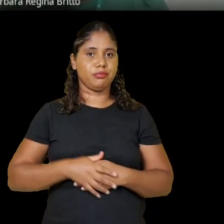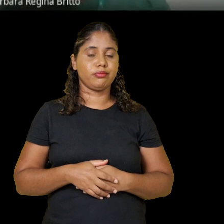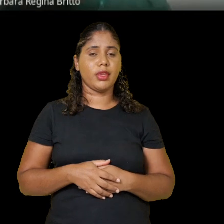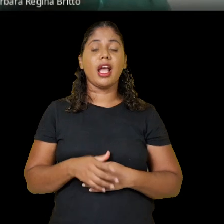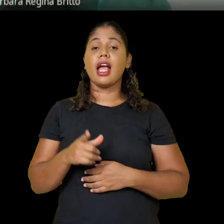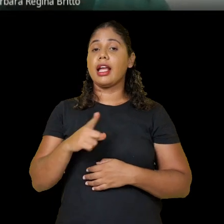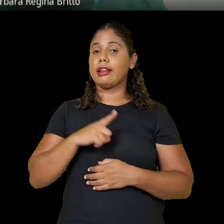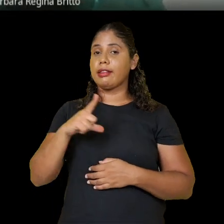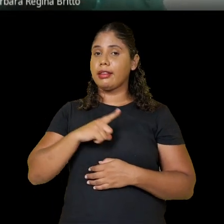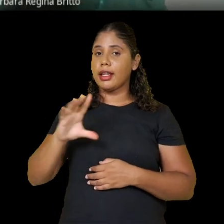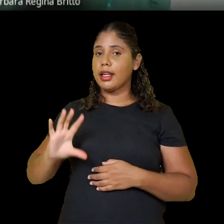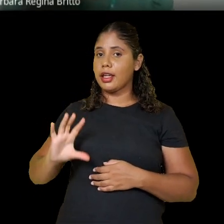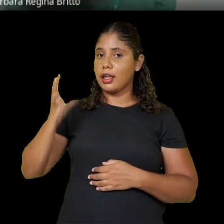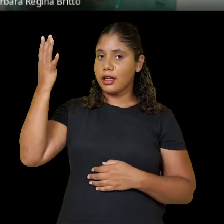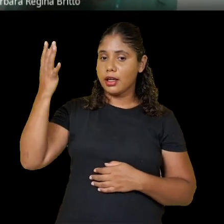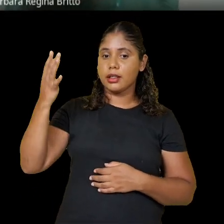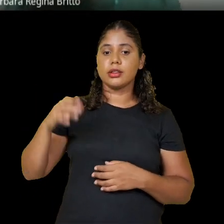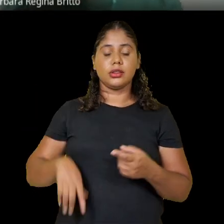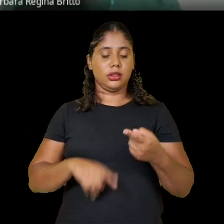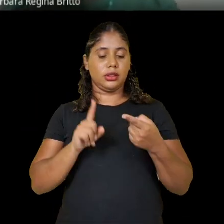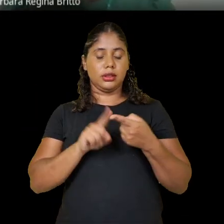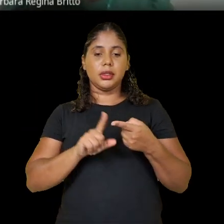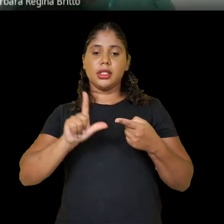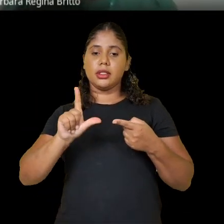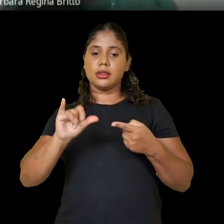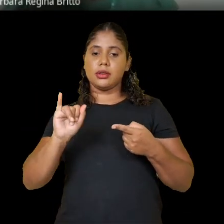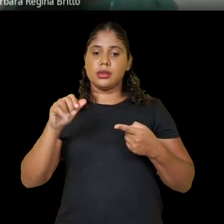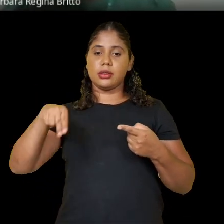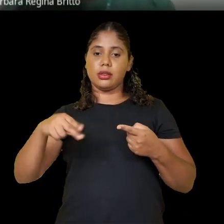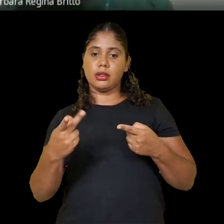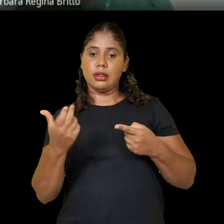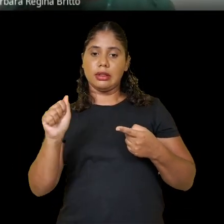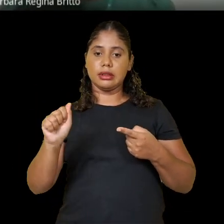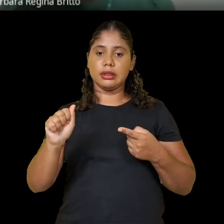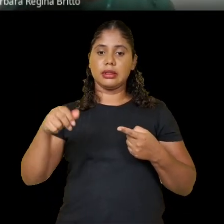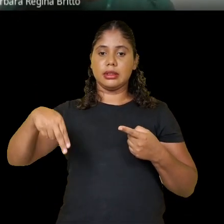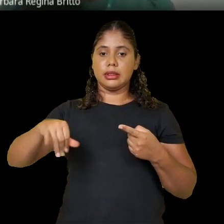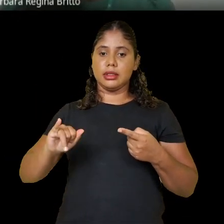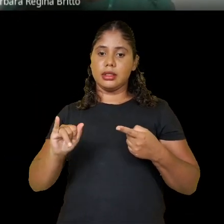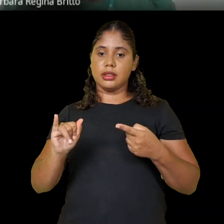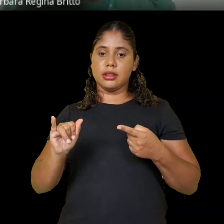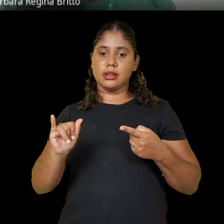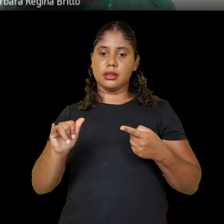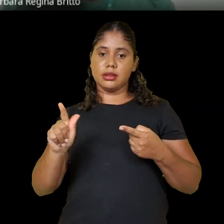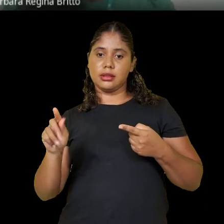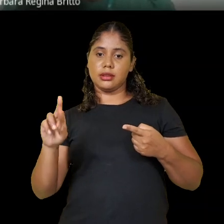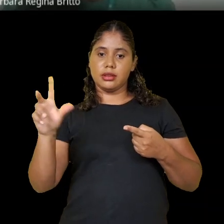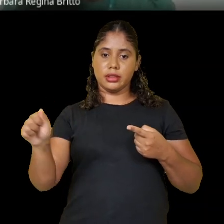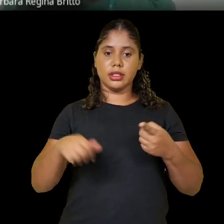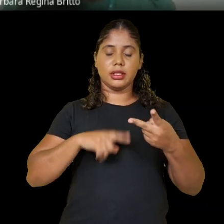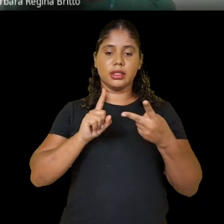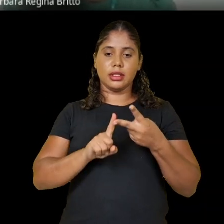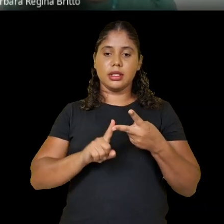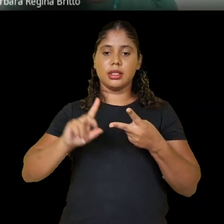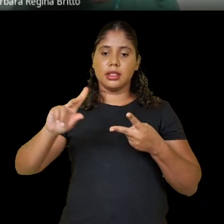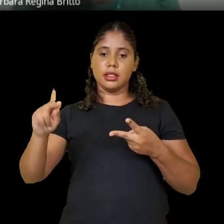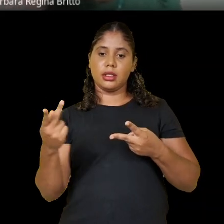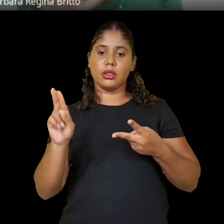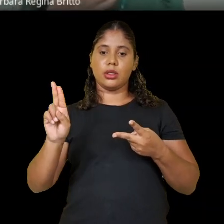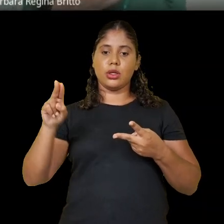sinais específicos assim da gestação, linha negra, sinal de Hunter, que a gente vai conseguir ver